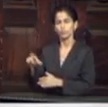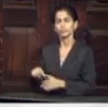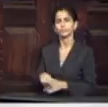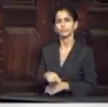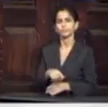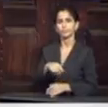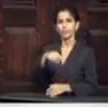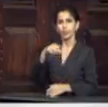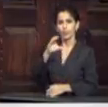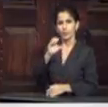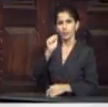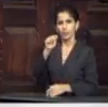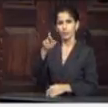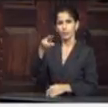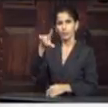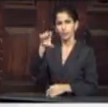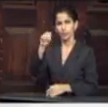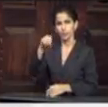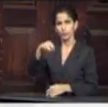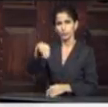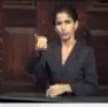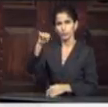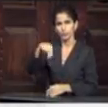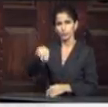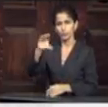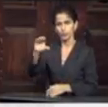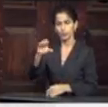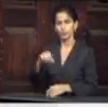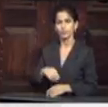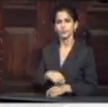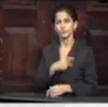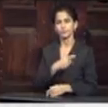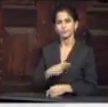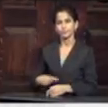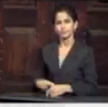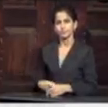deputados, estou consternado